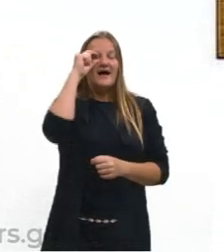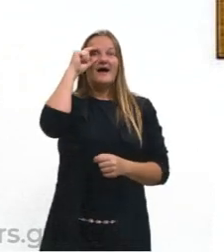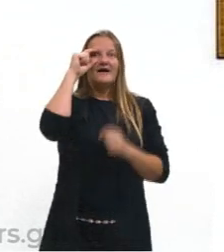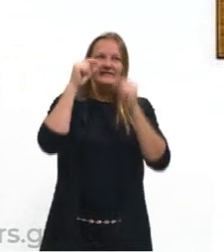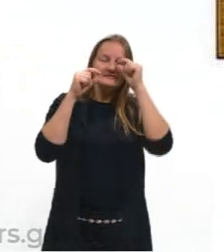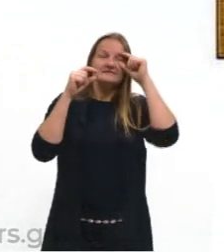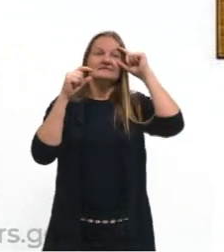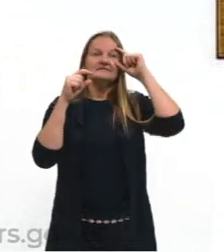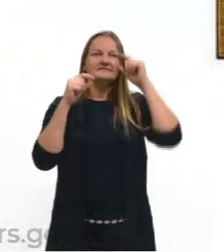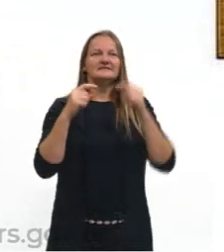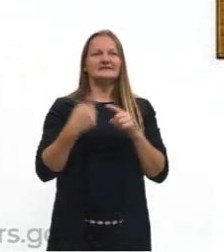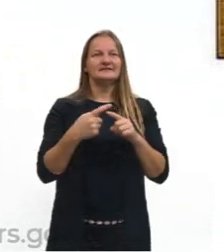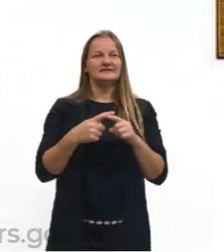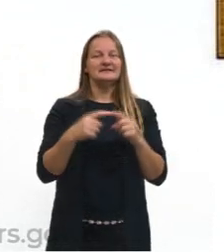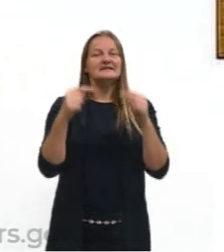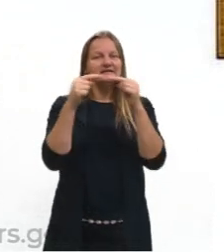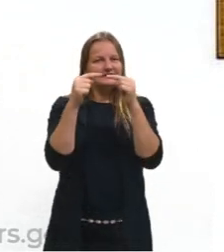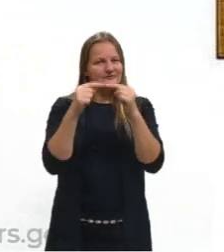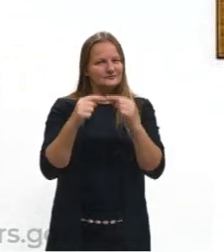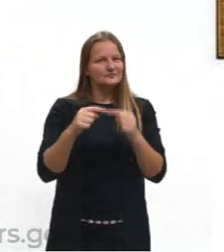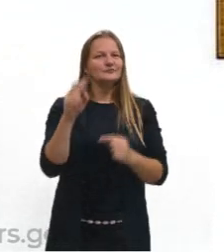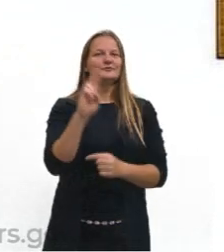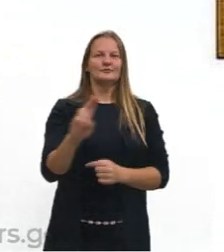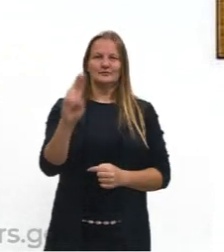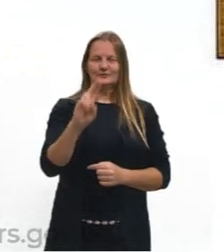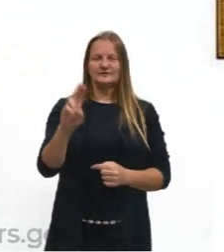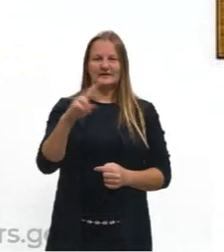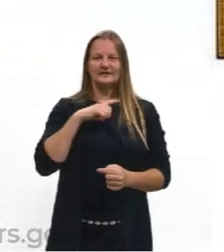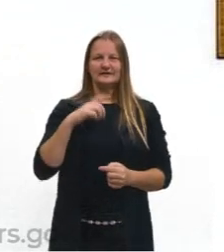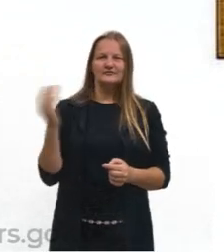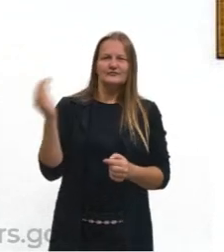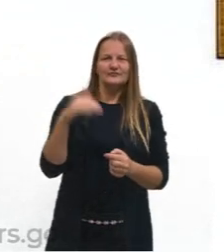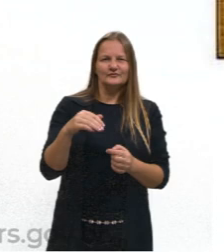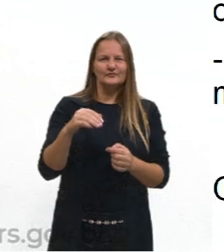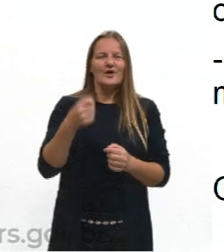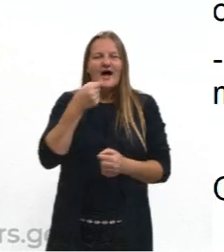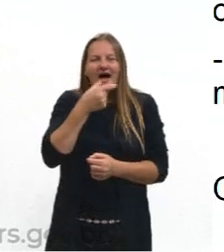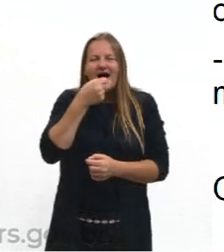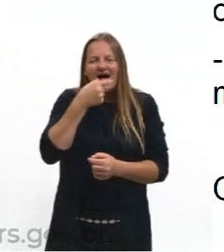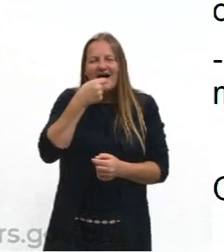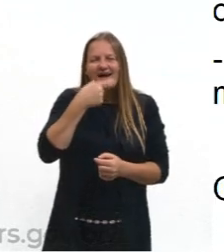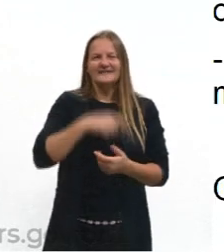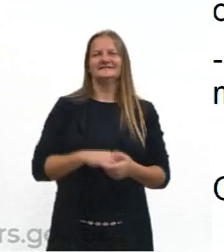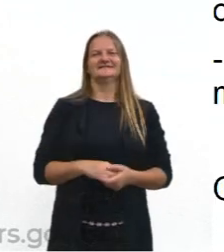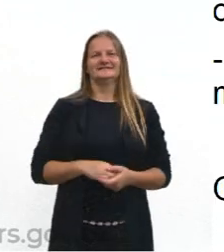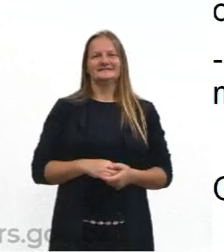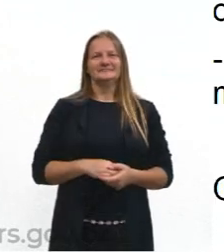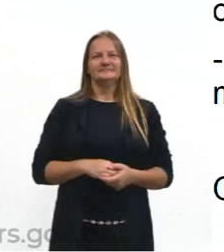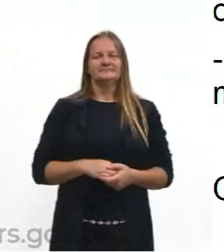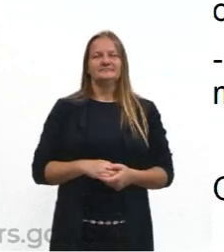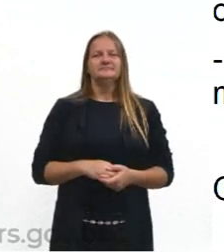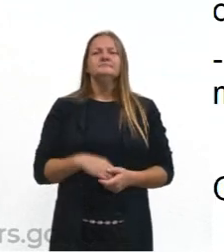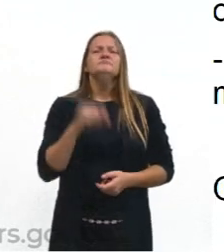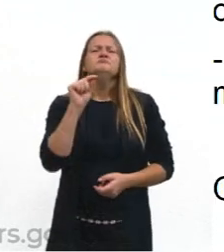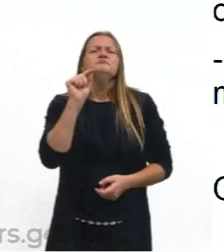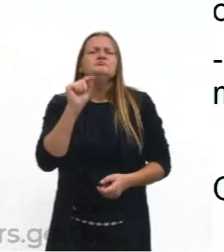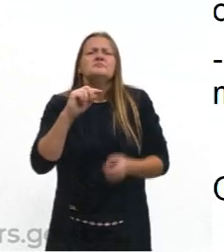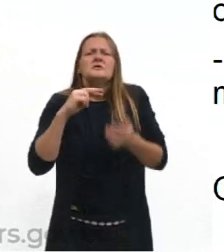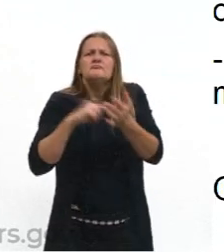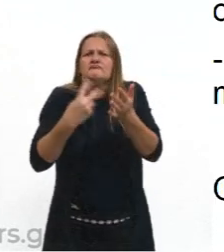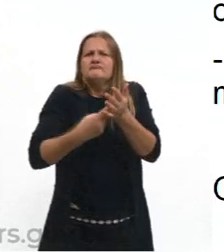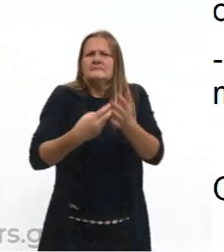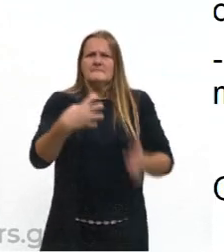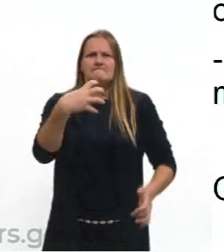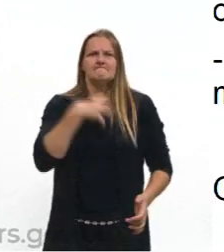concorda na sendo usada para trazer o amor dessa tirinha O que é feito